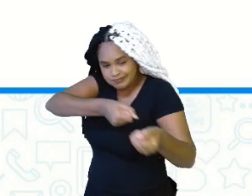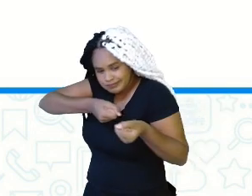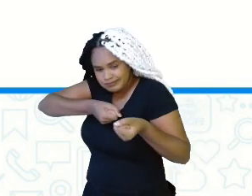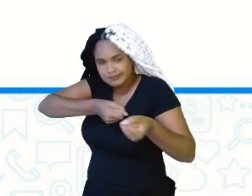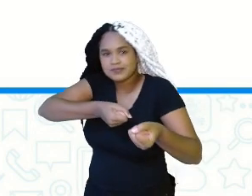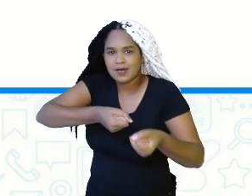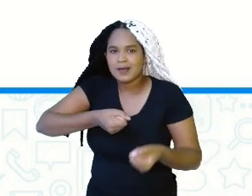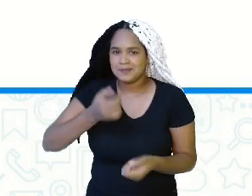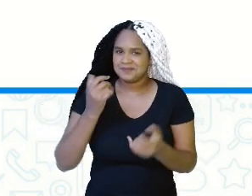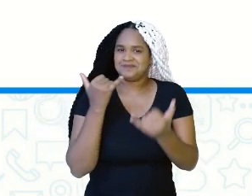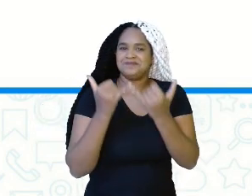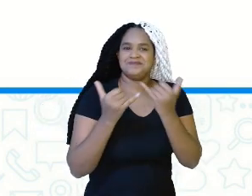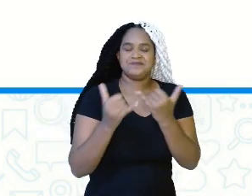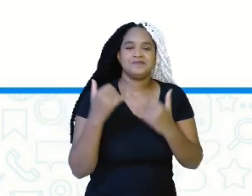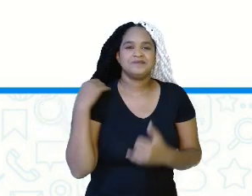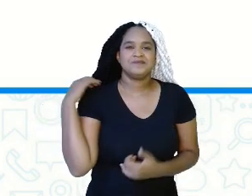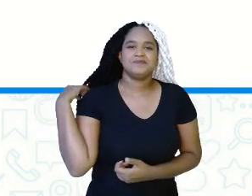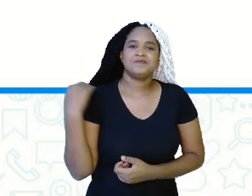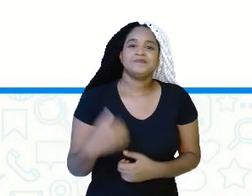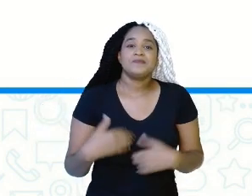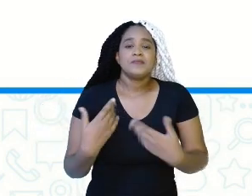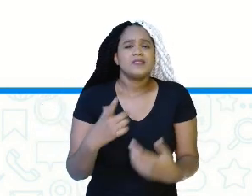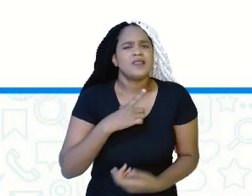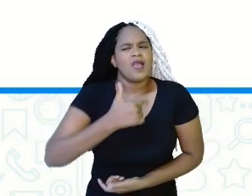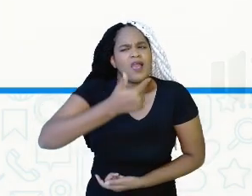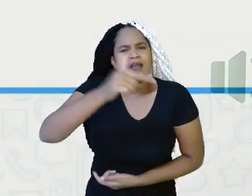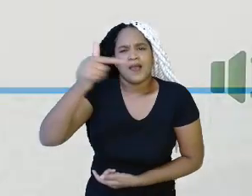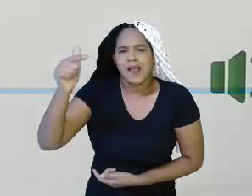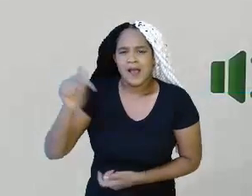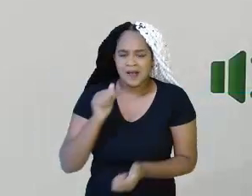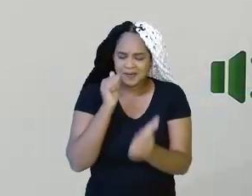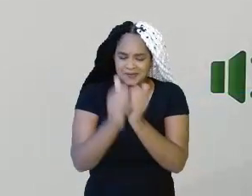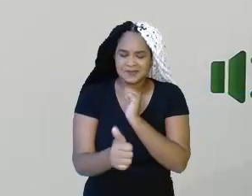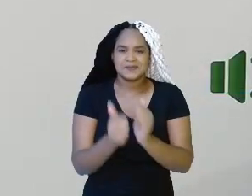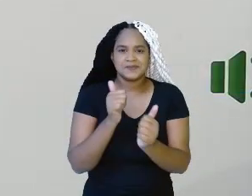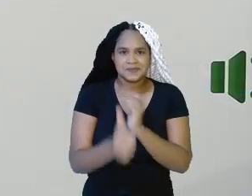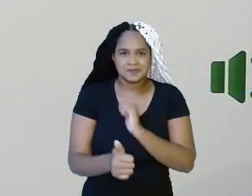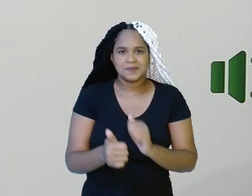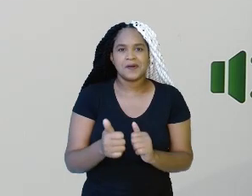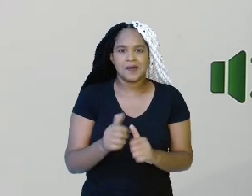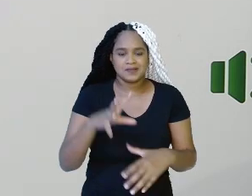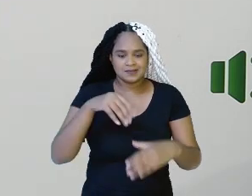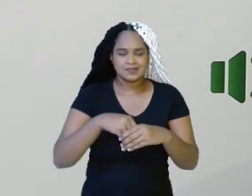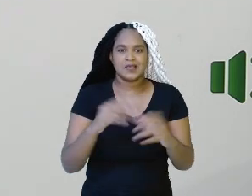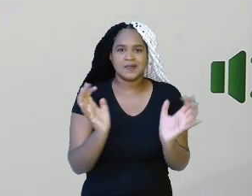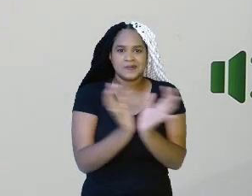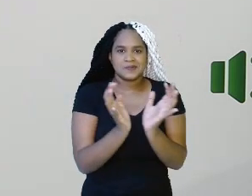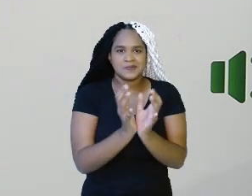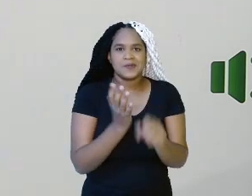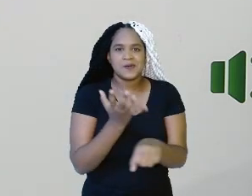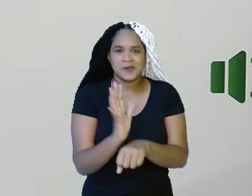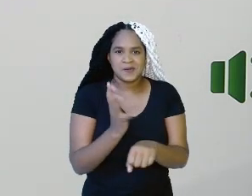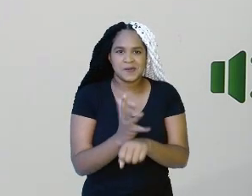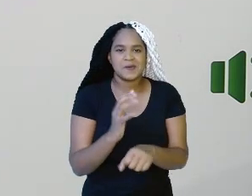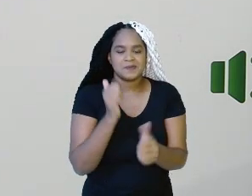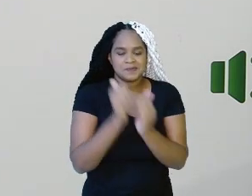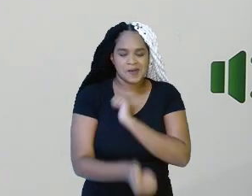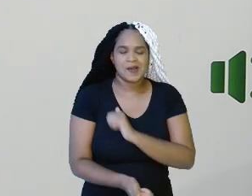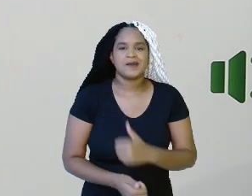tem tantas outras coisas que eles praticam lá nas tribos deles, né?